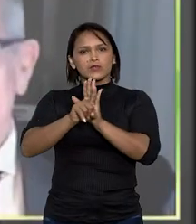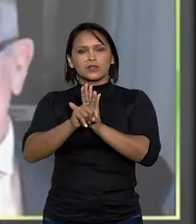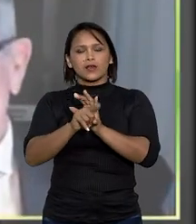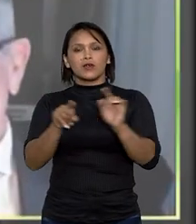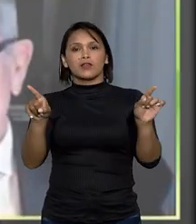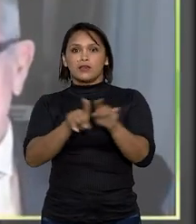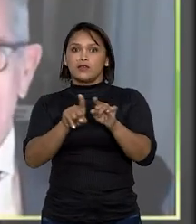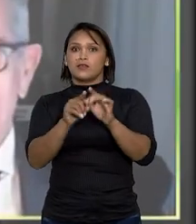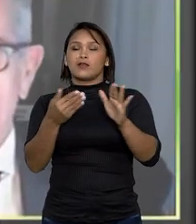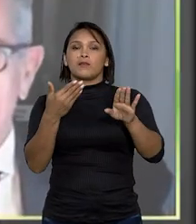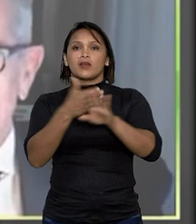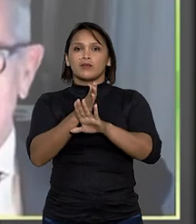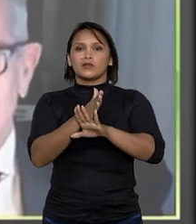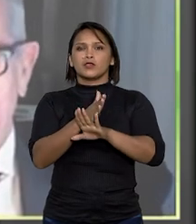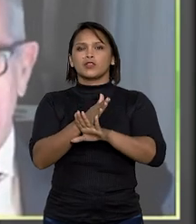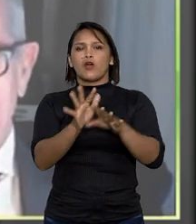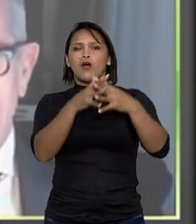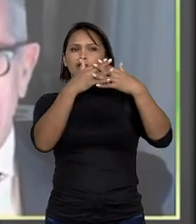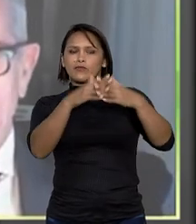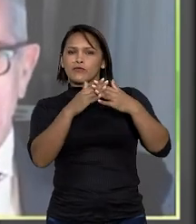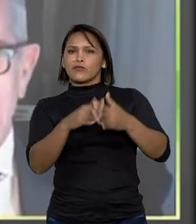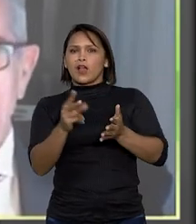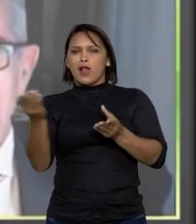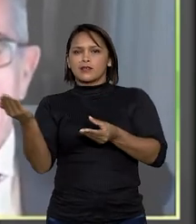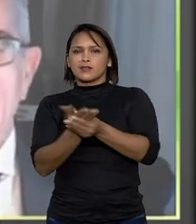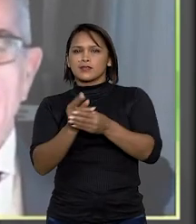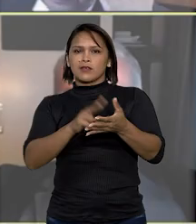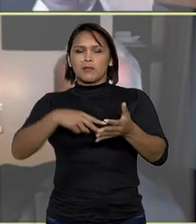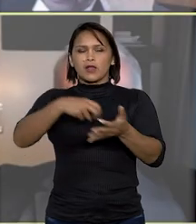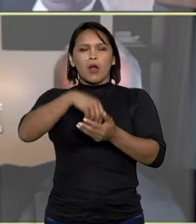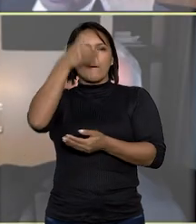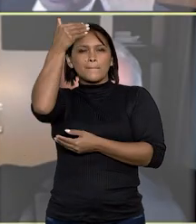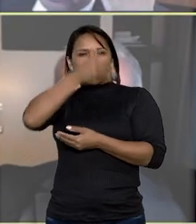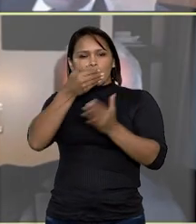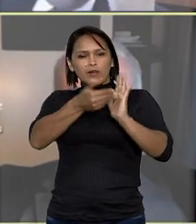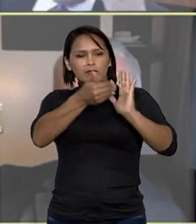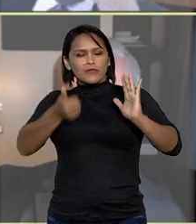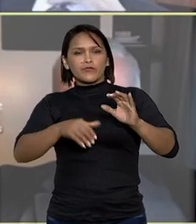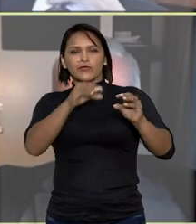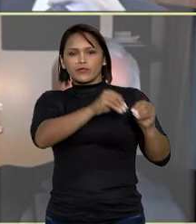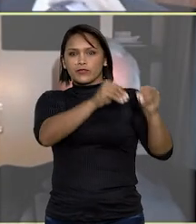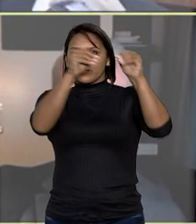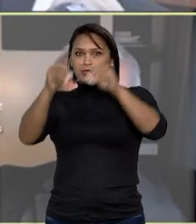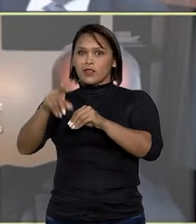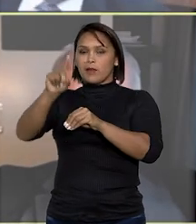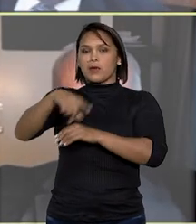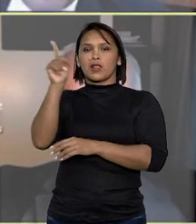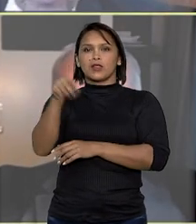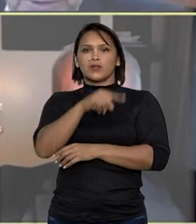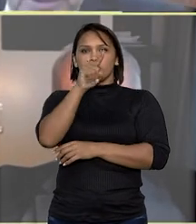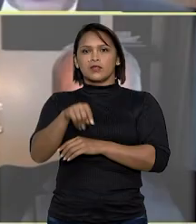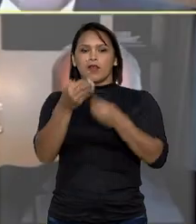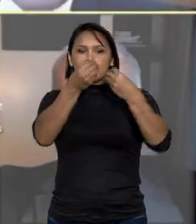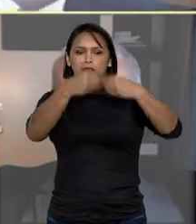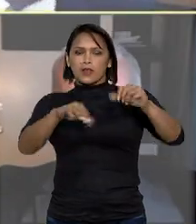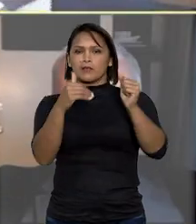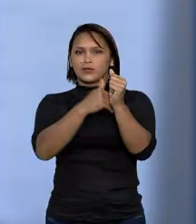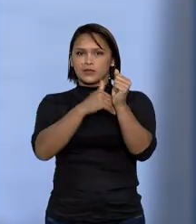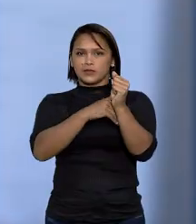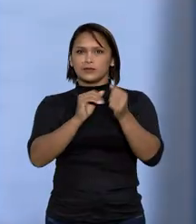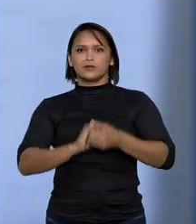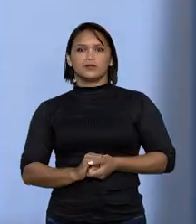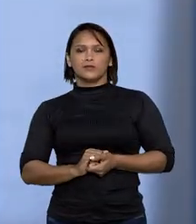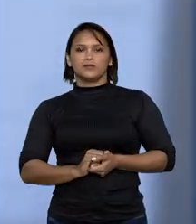e também mandou desentranhar da ação penal as provas que tinham sido afetadas pela Unidade das quebras de